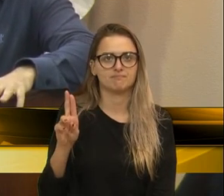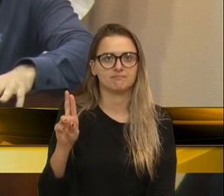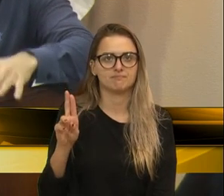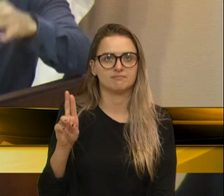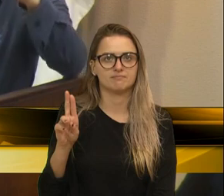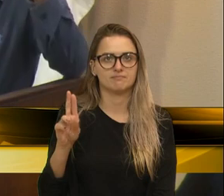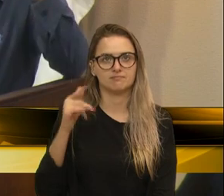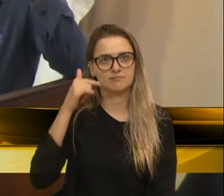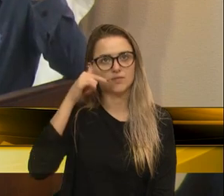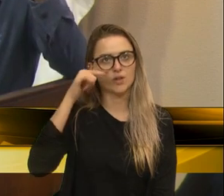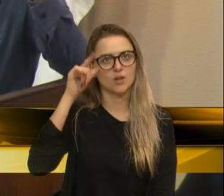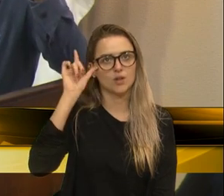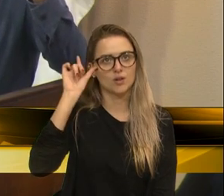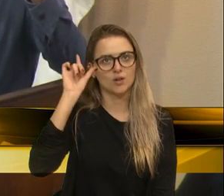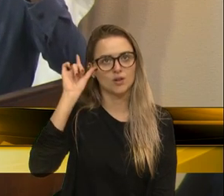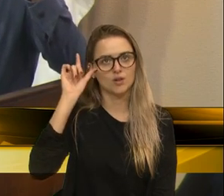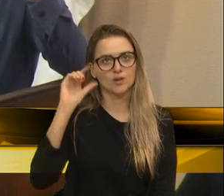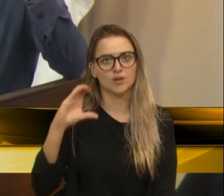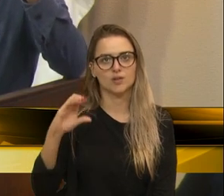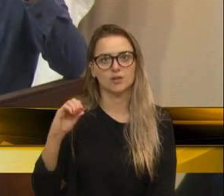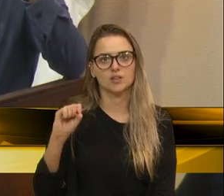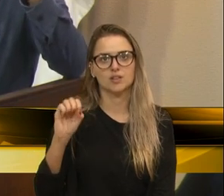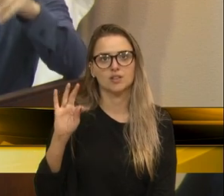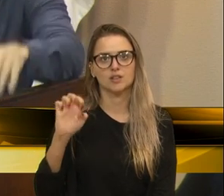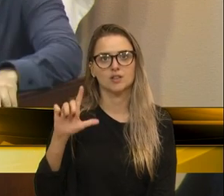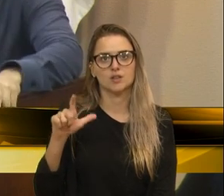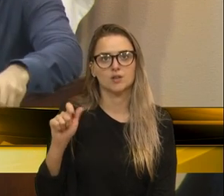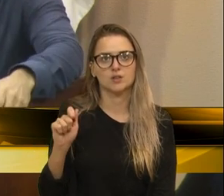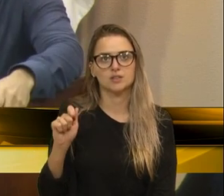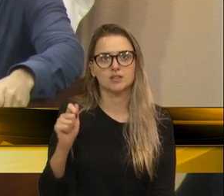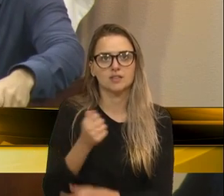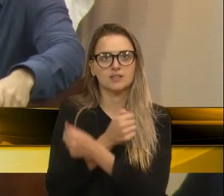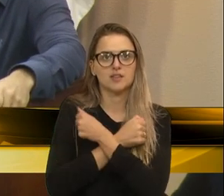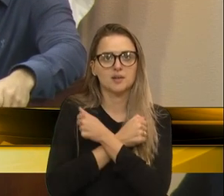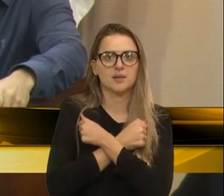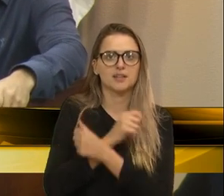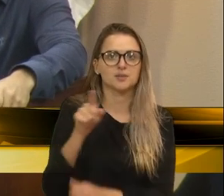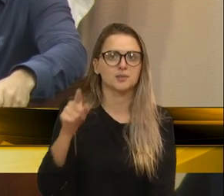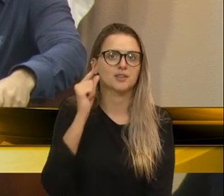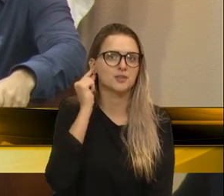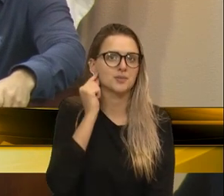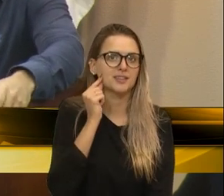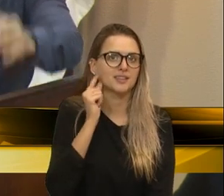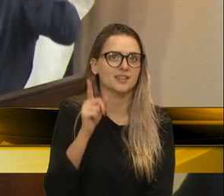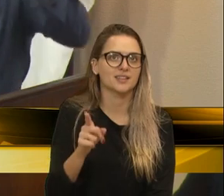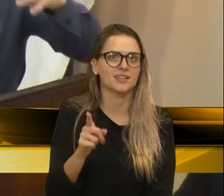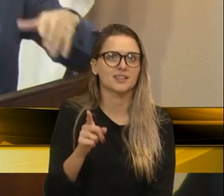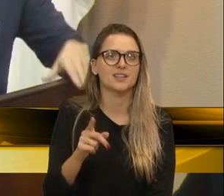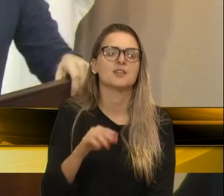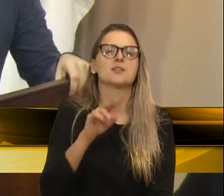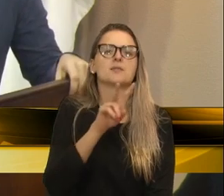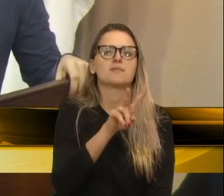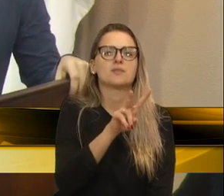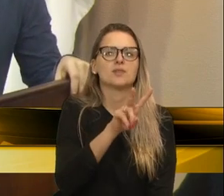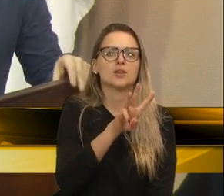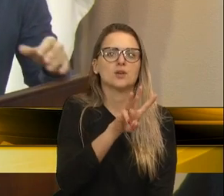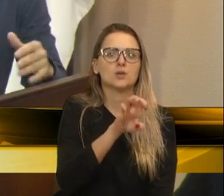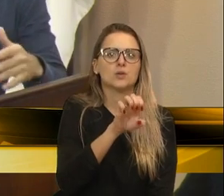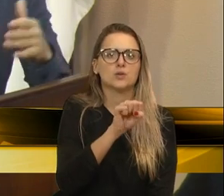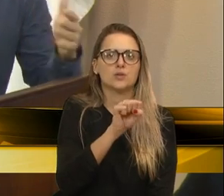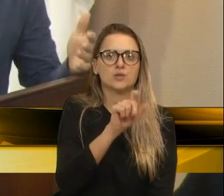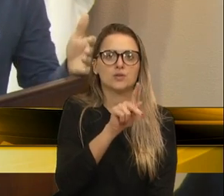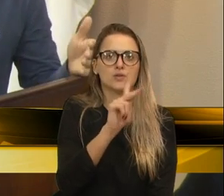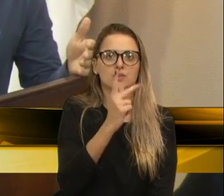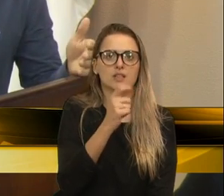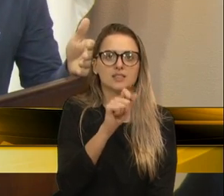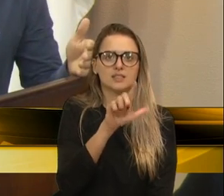É que ontem eu vi o Costela, já vi o Costela, me lembrei do senhor, ele mandou um abraço, vereador Bandeira. O Westphalen. O Westphalen, ele disse assim,